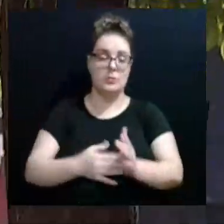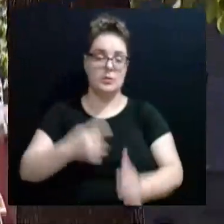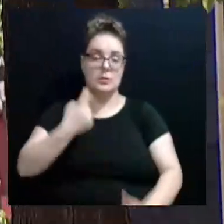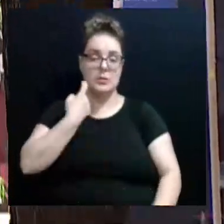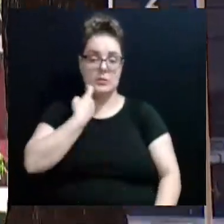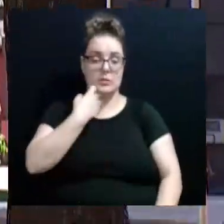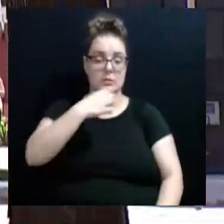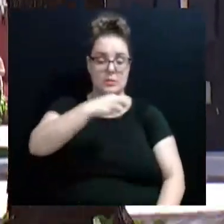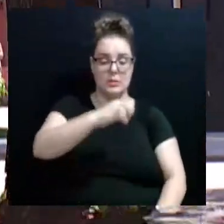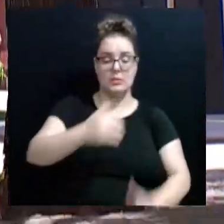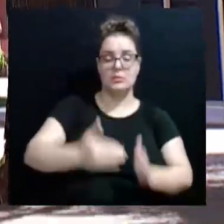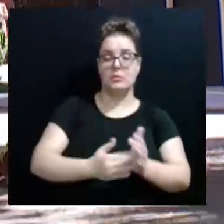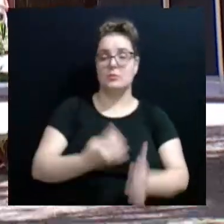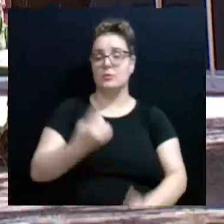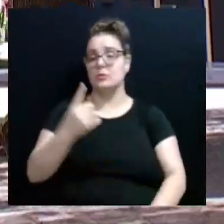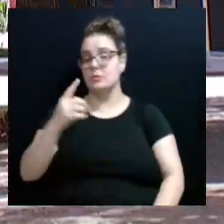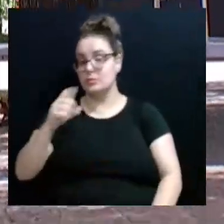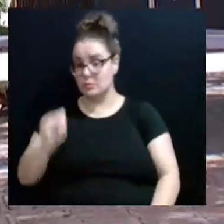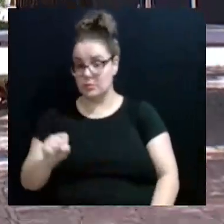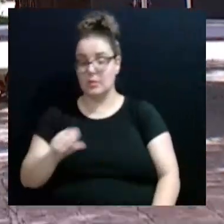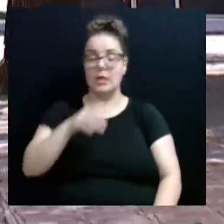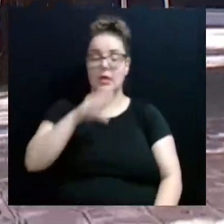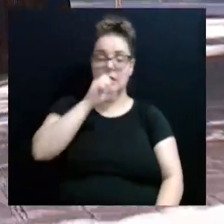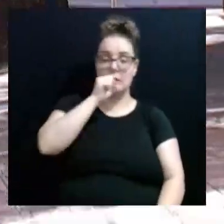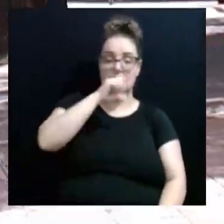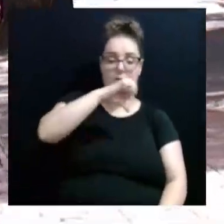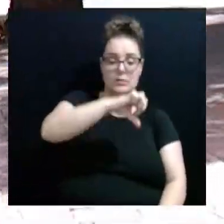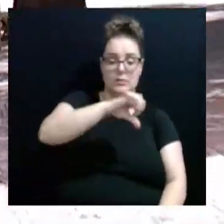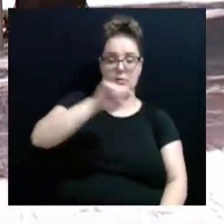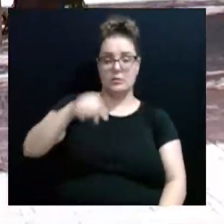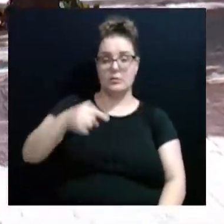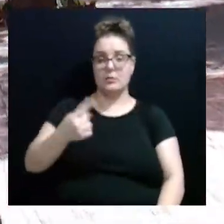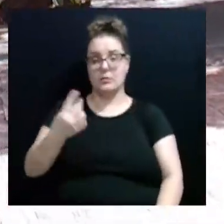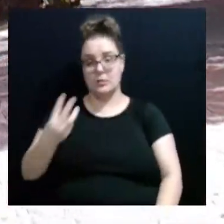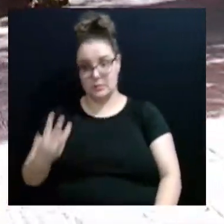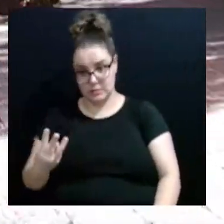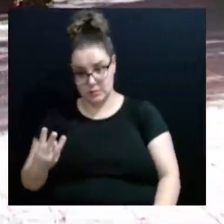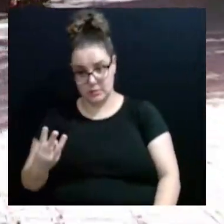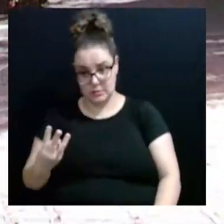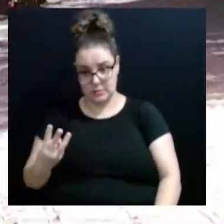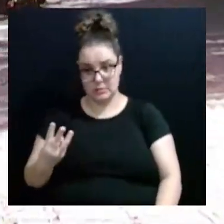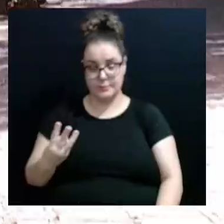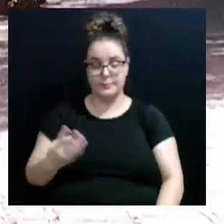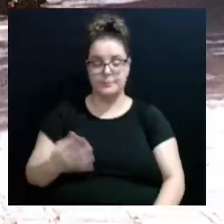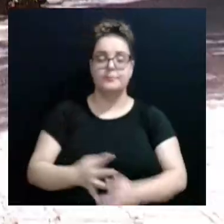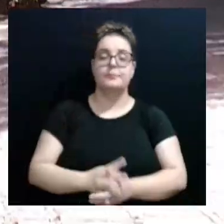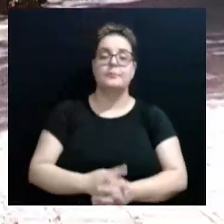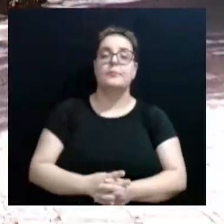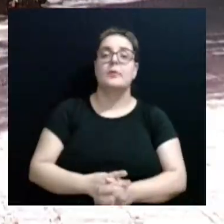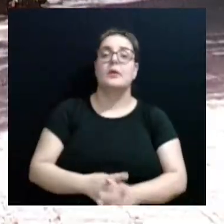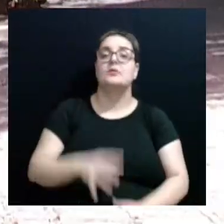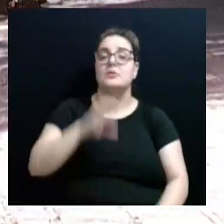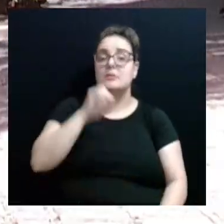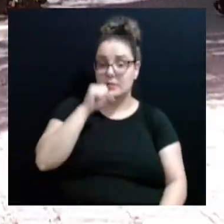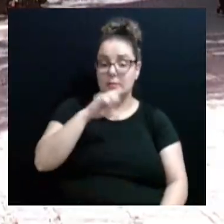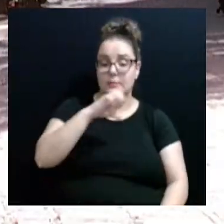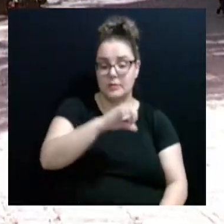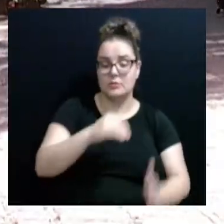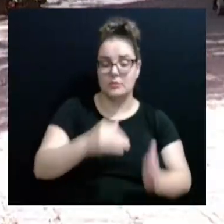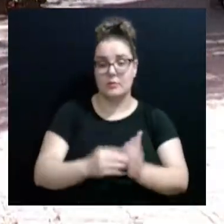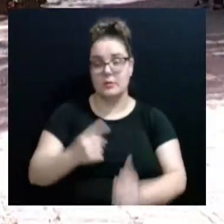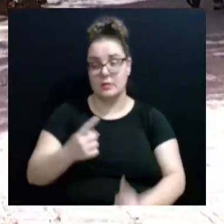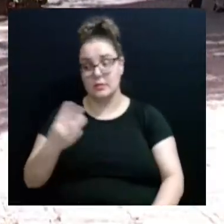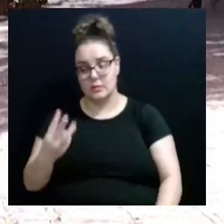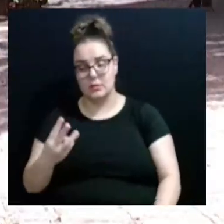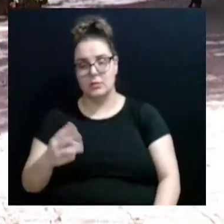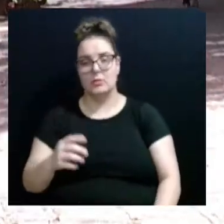18 e de sábado, das 9 às 13. Um detalhe importante é que de sábado nós temos aí uma oferta de 50% de